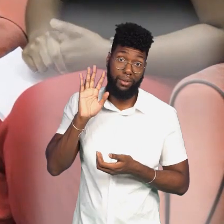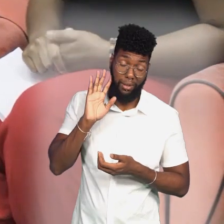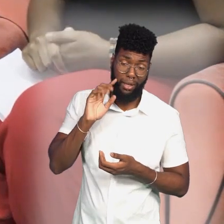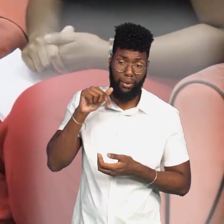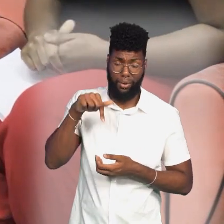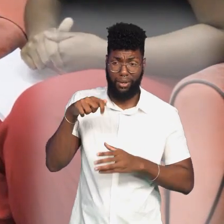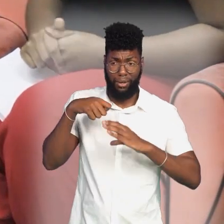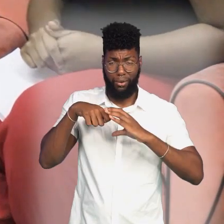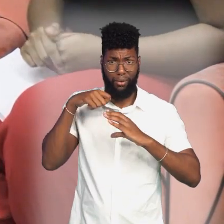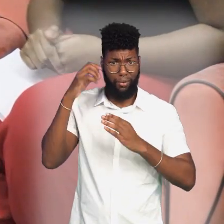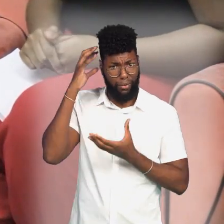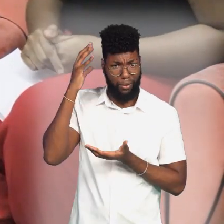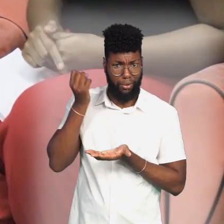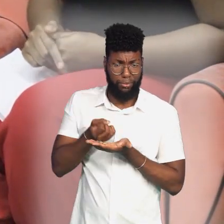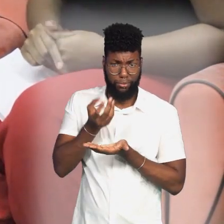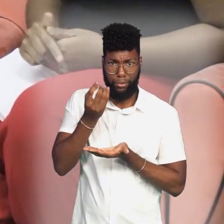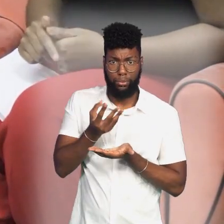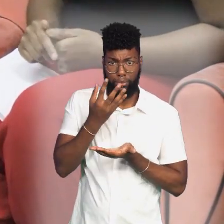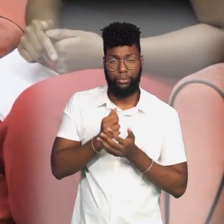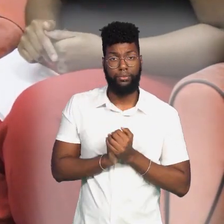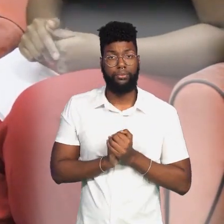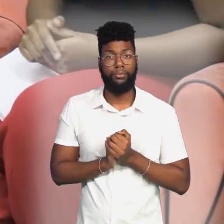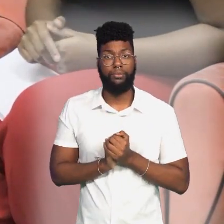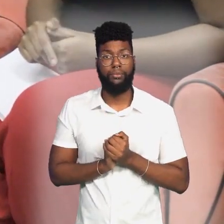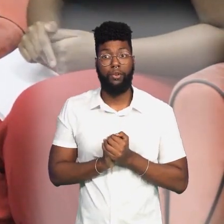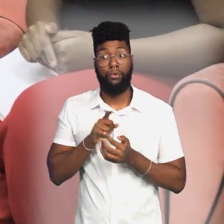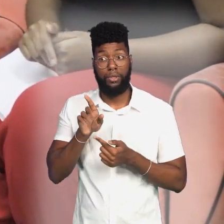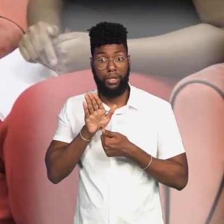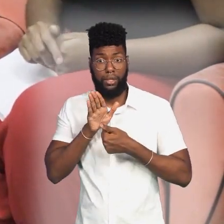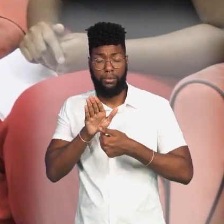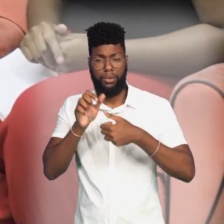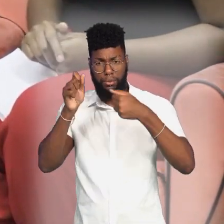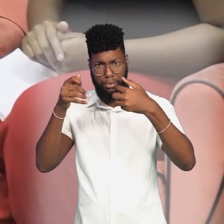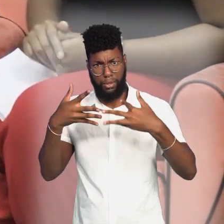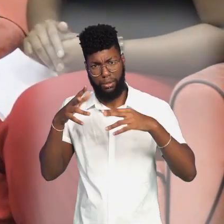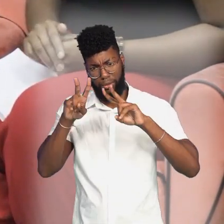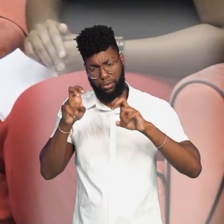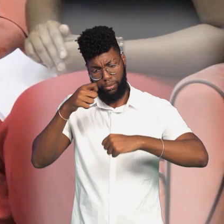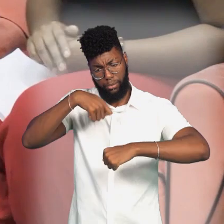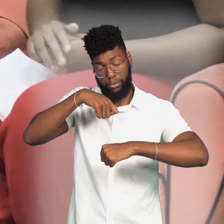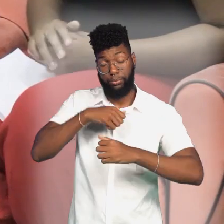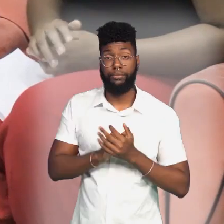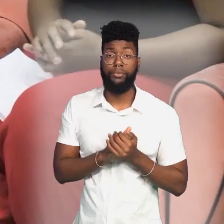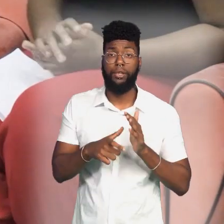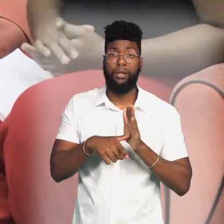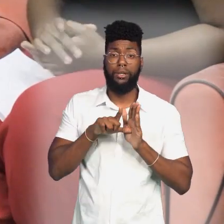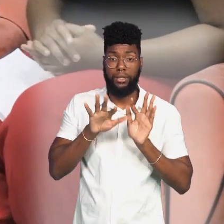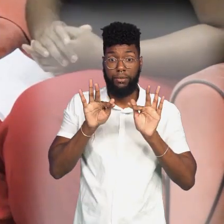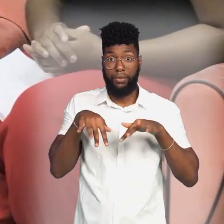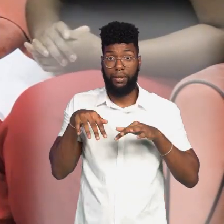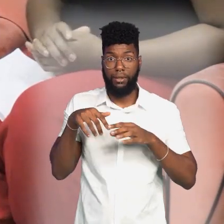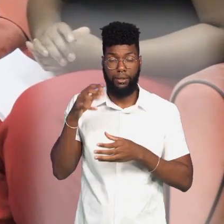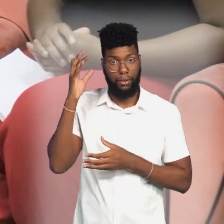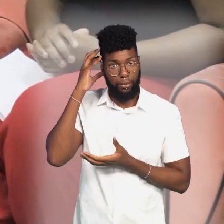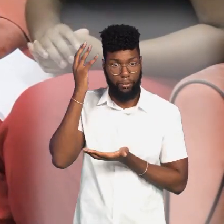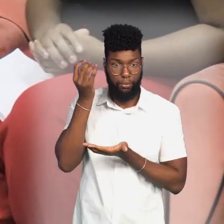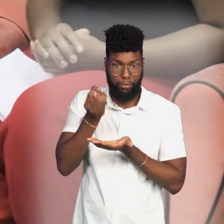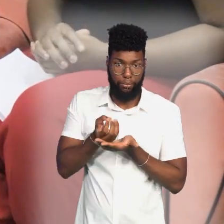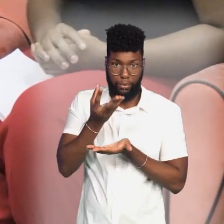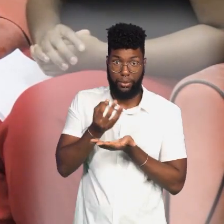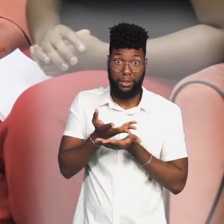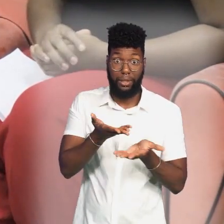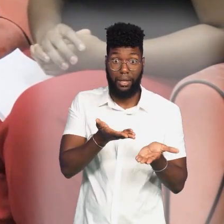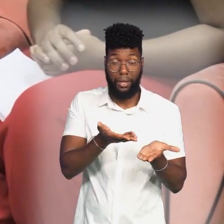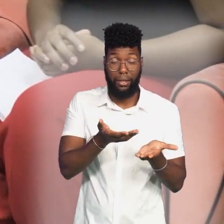Hoje o pessoal linka com o Madu a gastronomia. Antes de encerrar o programa, a gente já queria anunciar para a